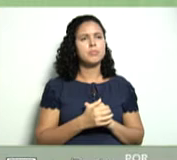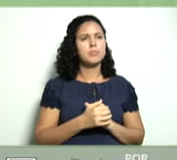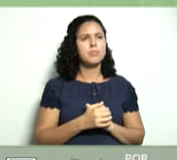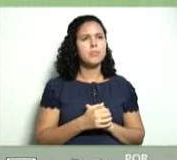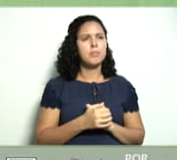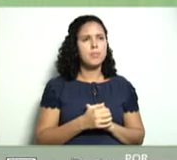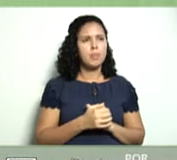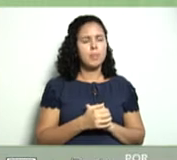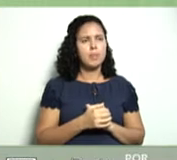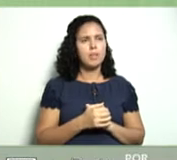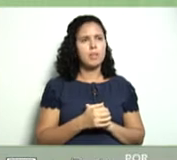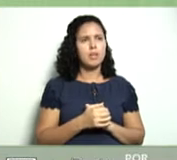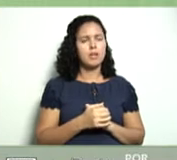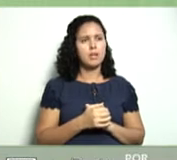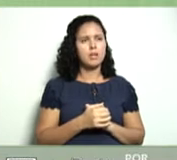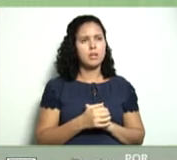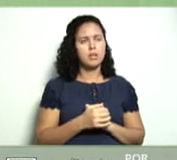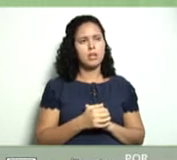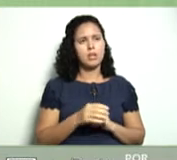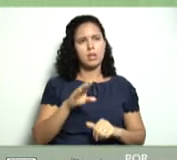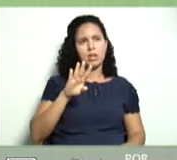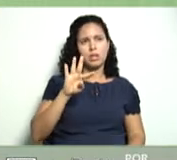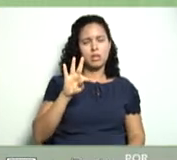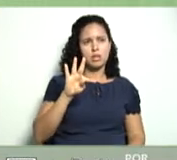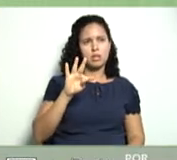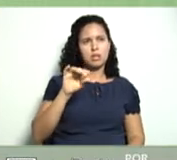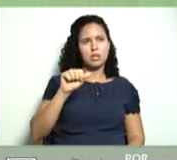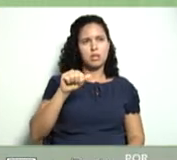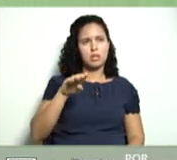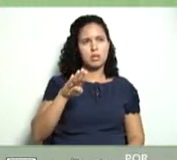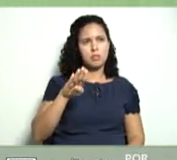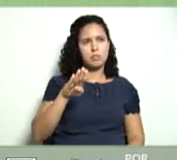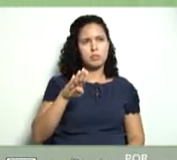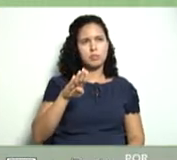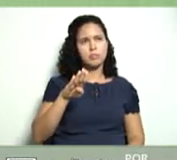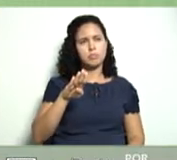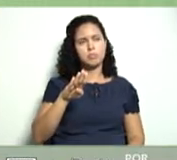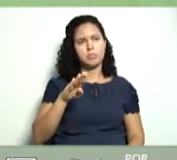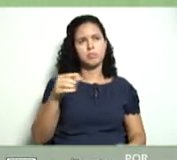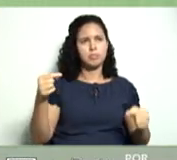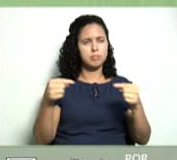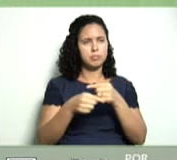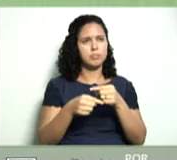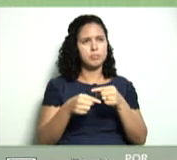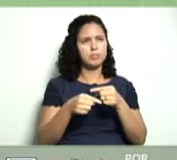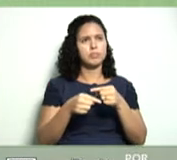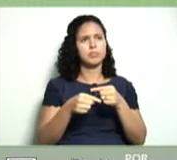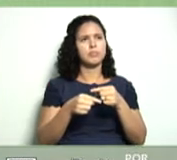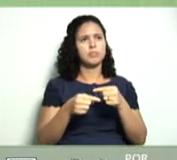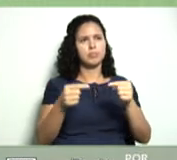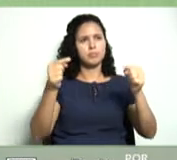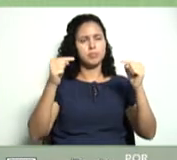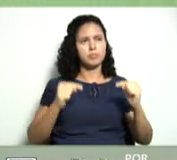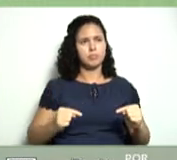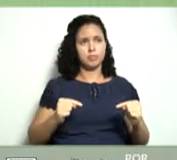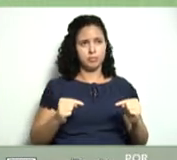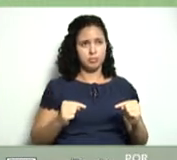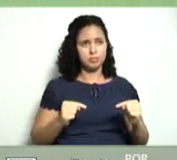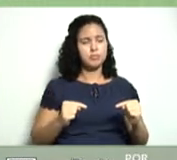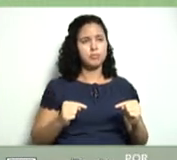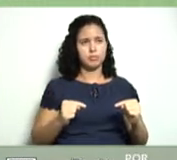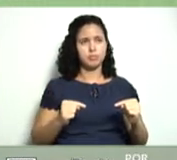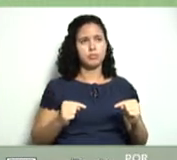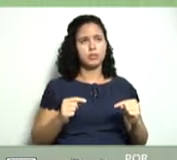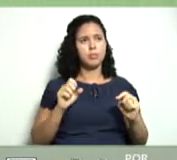que vai acontecer pressionar a tecla tab novamente e aconteceu isso ele veio aqui pra baixo devido ao tamanho que